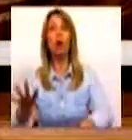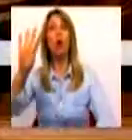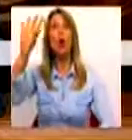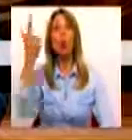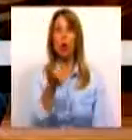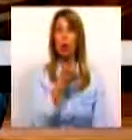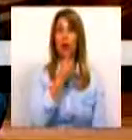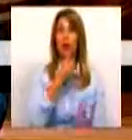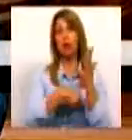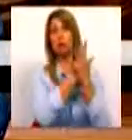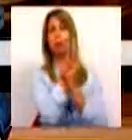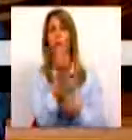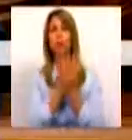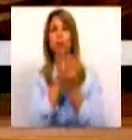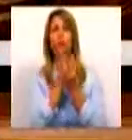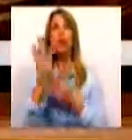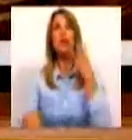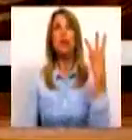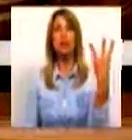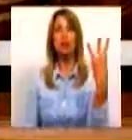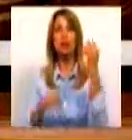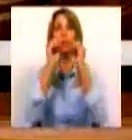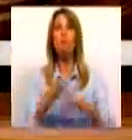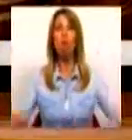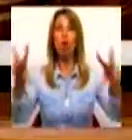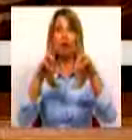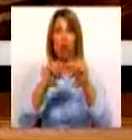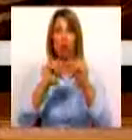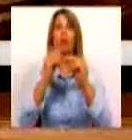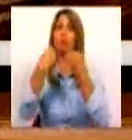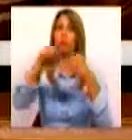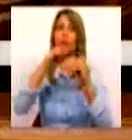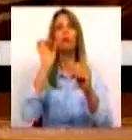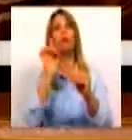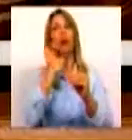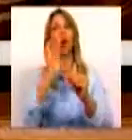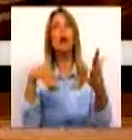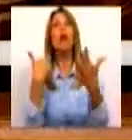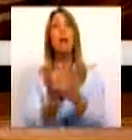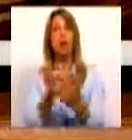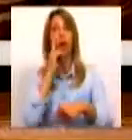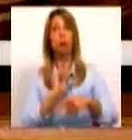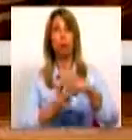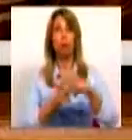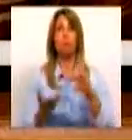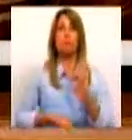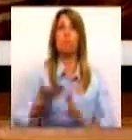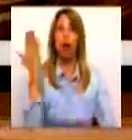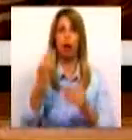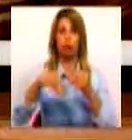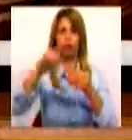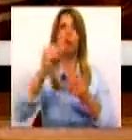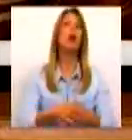estabelecidos 3 eixos. A inovação, que acrescenta valor, que gera mais-valias, que promove